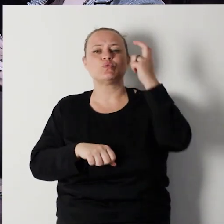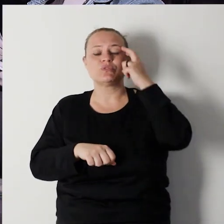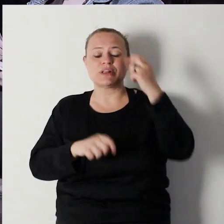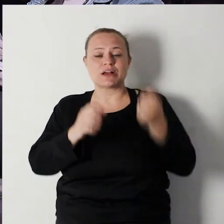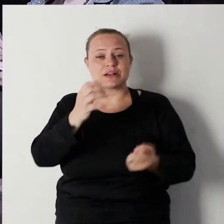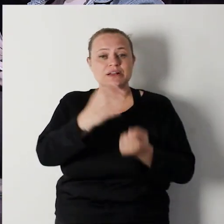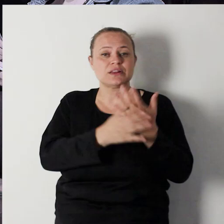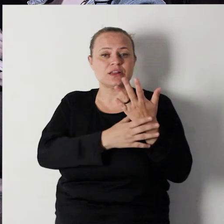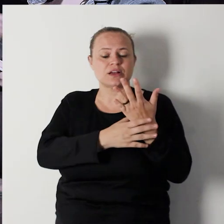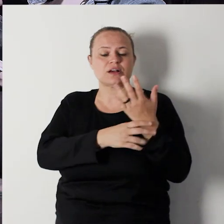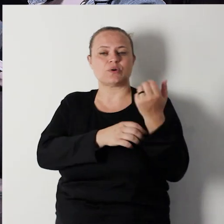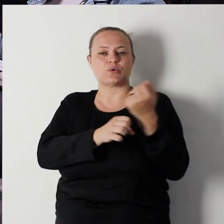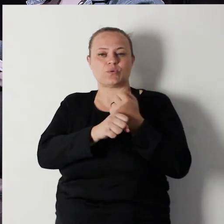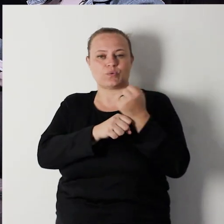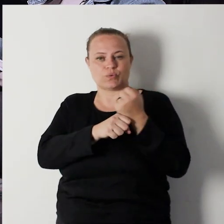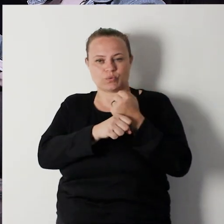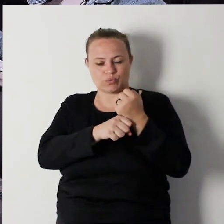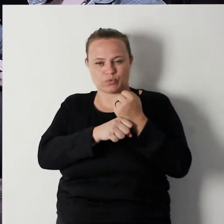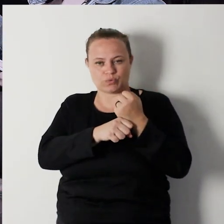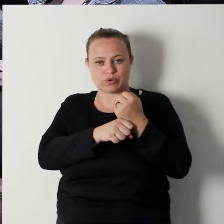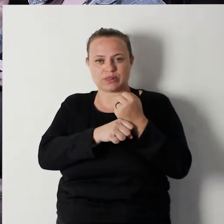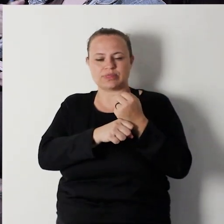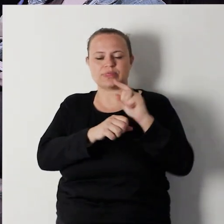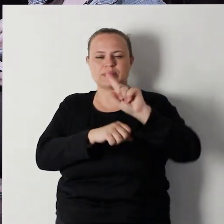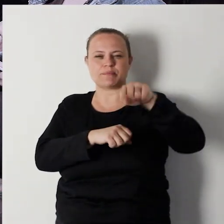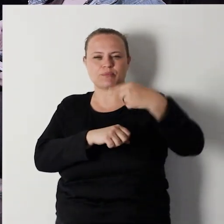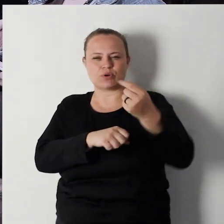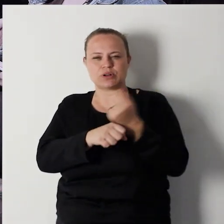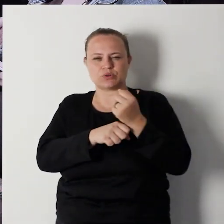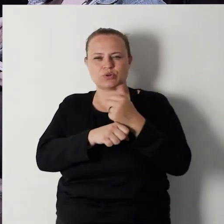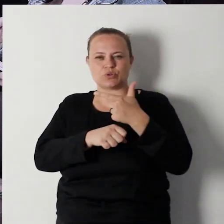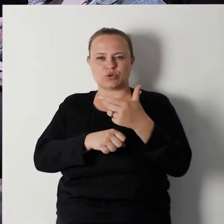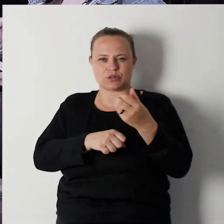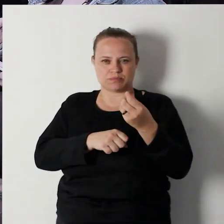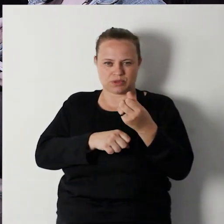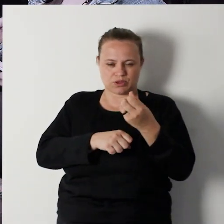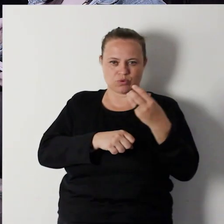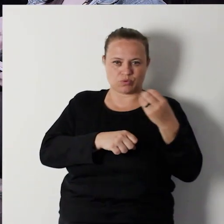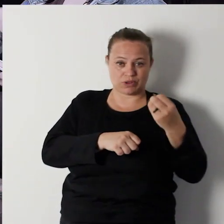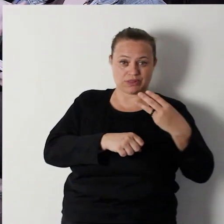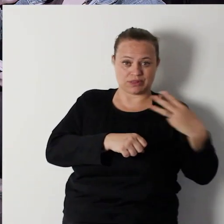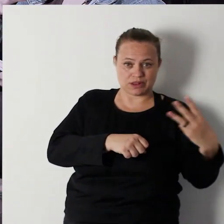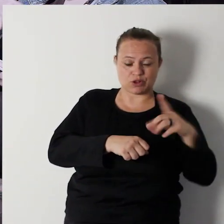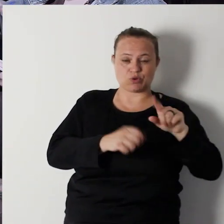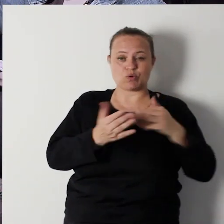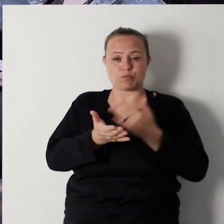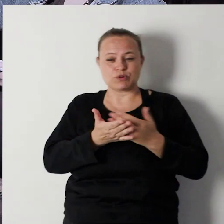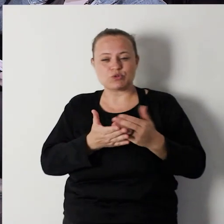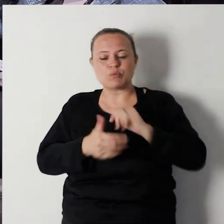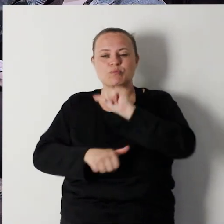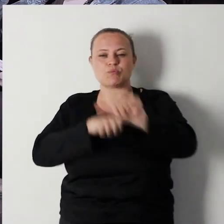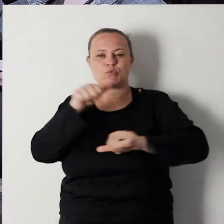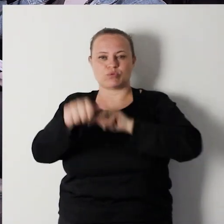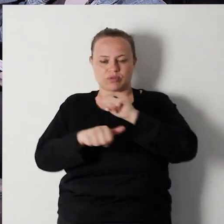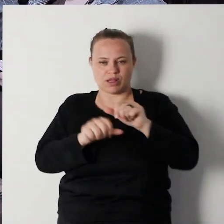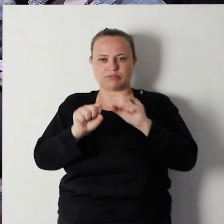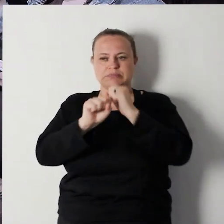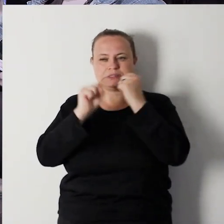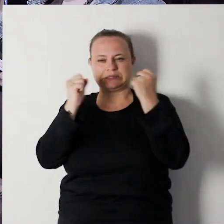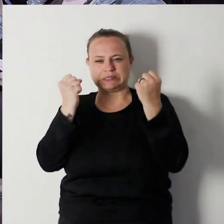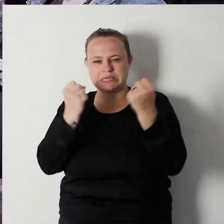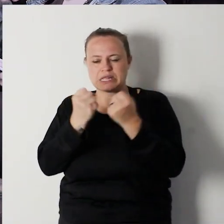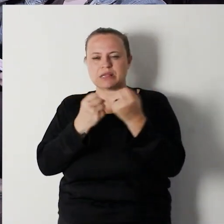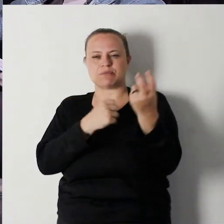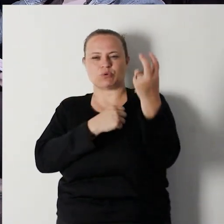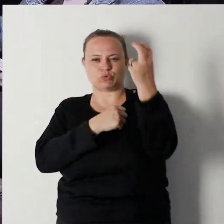nossa última fase, mas o Pontos de Cultura que foi criado durante... a partir de 2013, a gente teve uma grande mudança